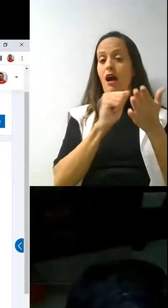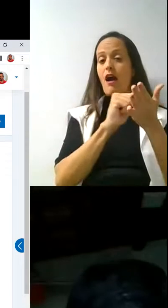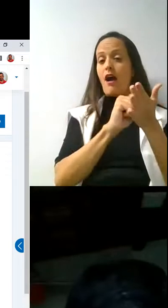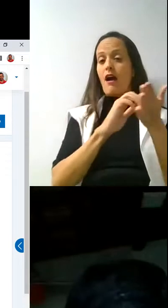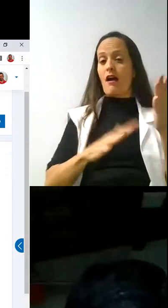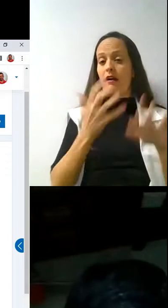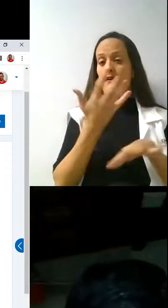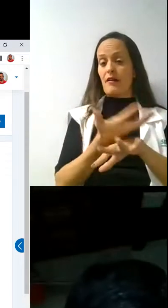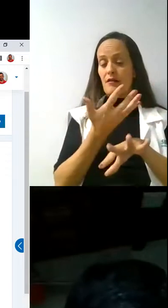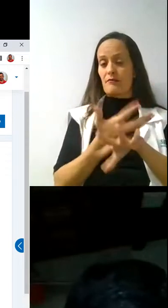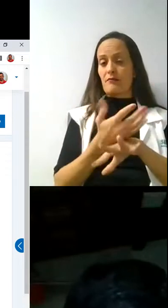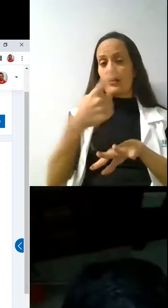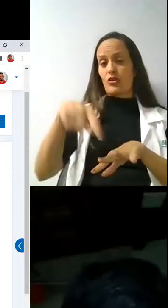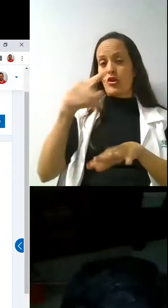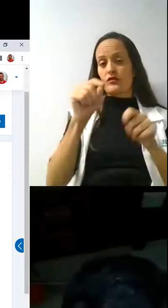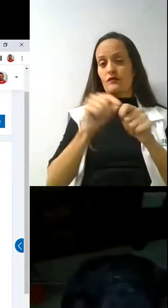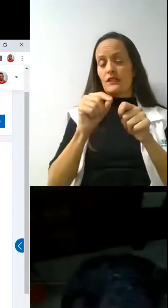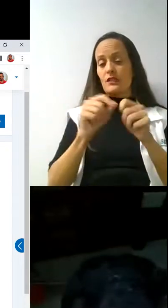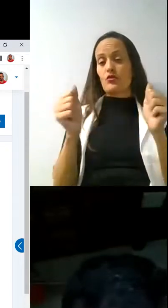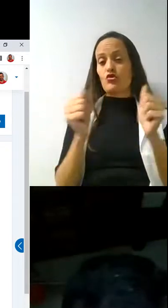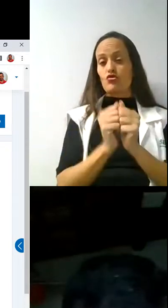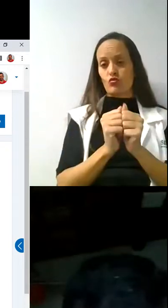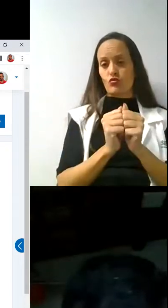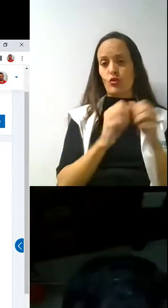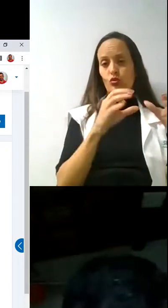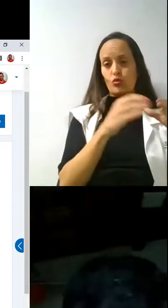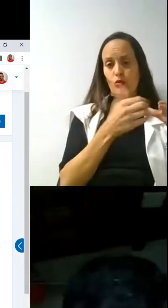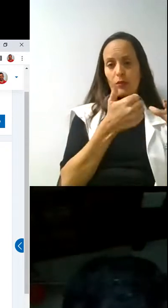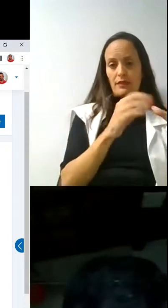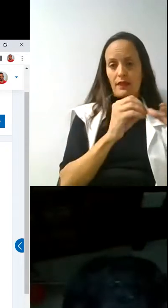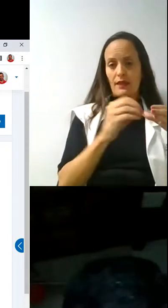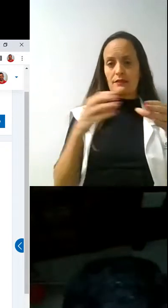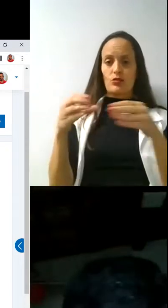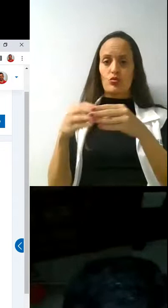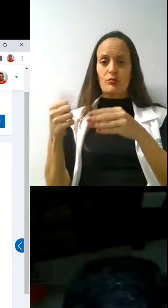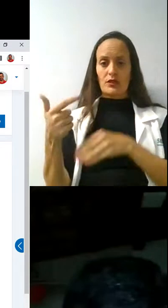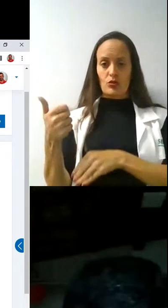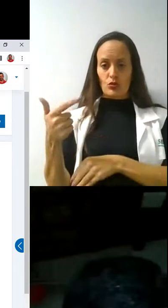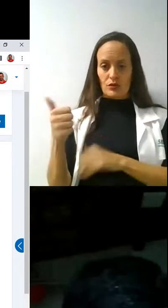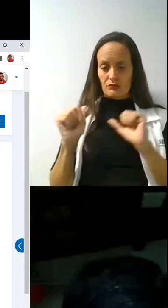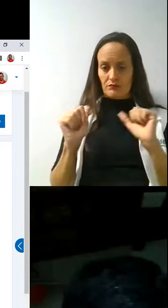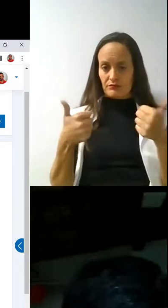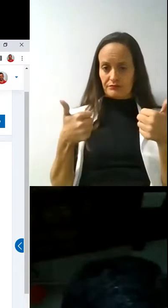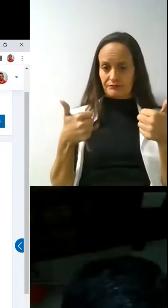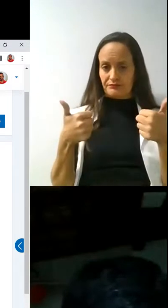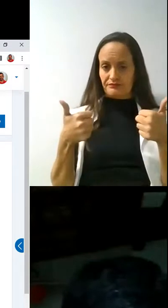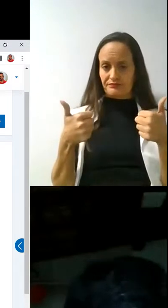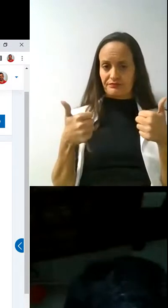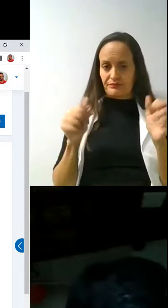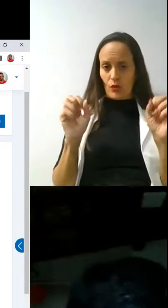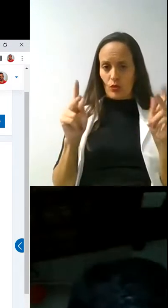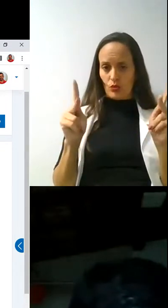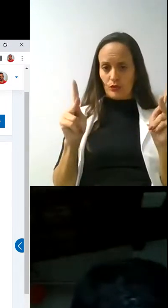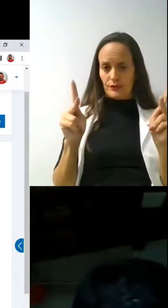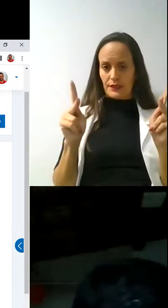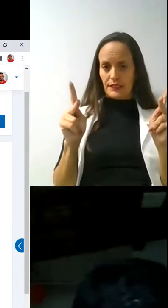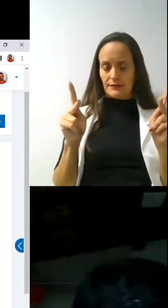as webs juntas, da turma 10 e turma 12, para a gente ter um aproveitamento melhor aí para vocês. Tá bom?